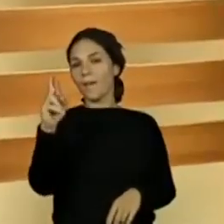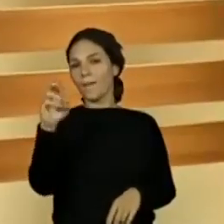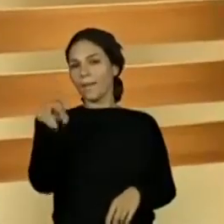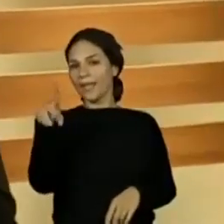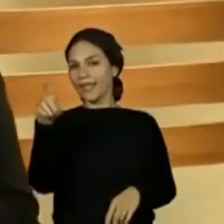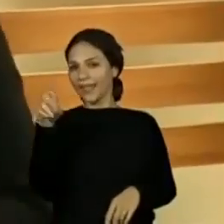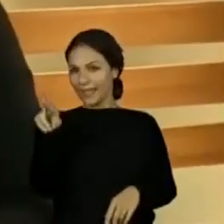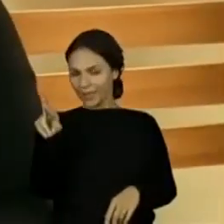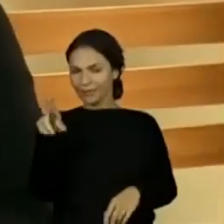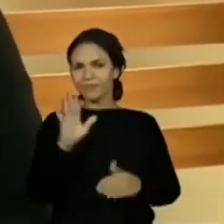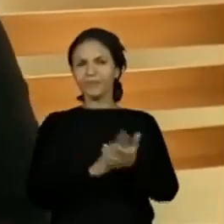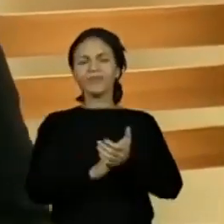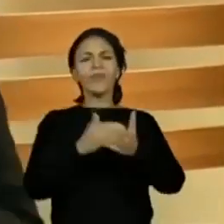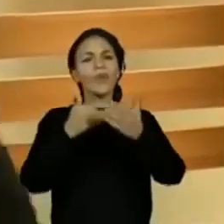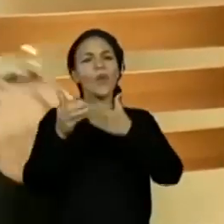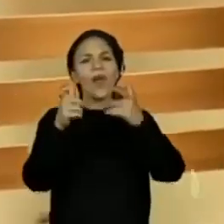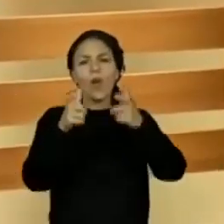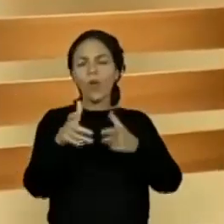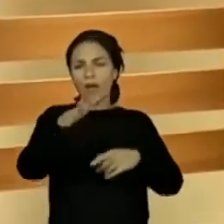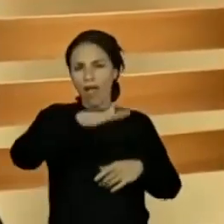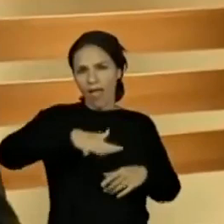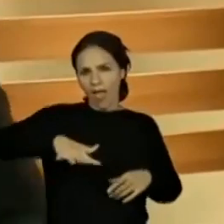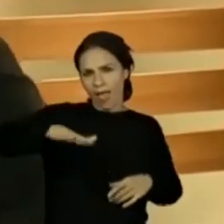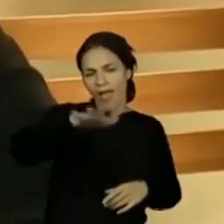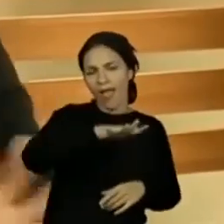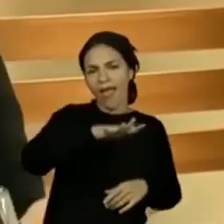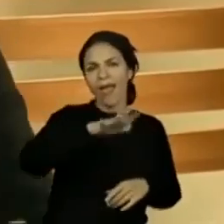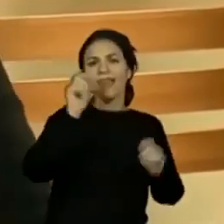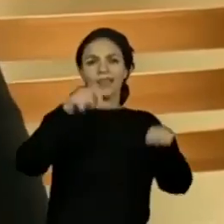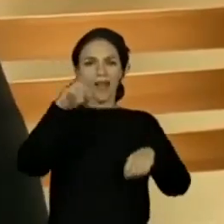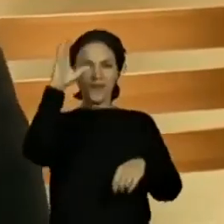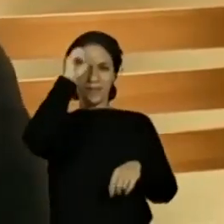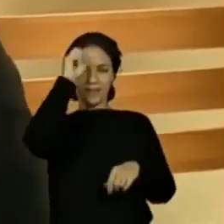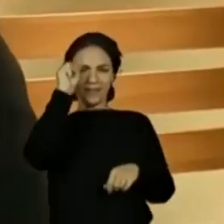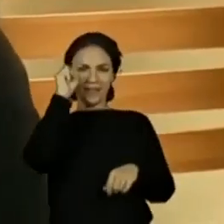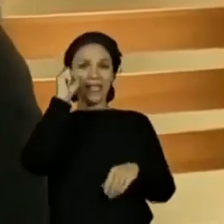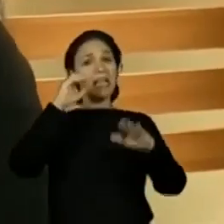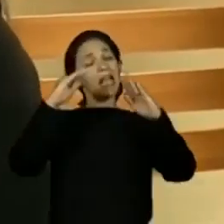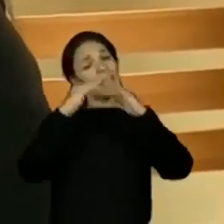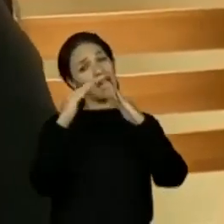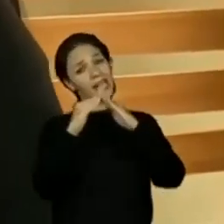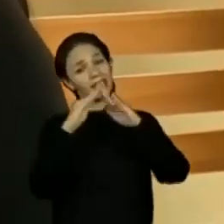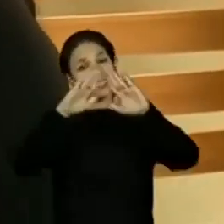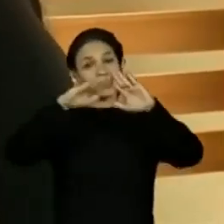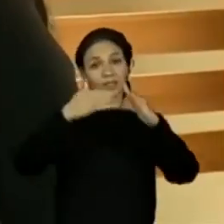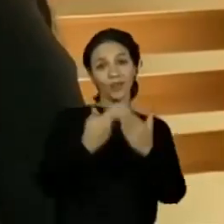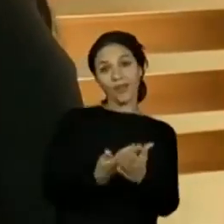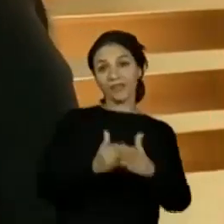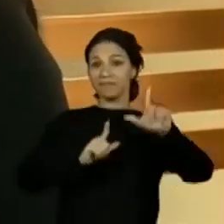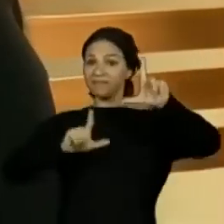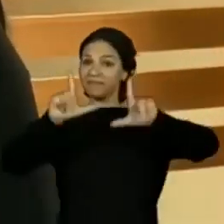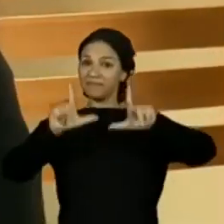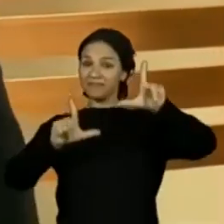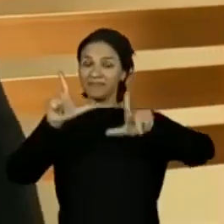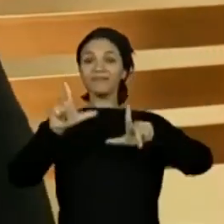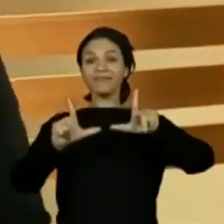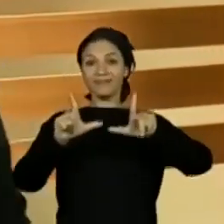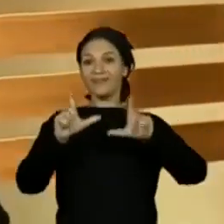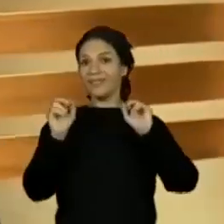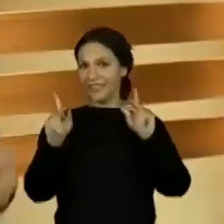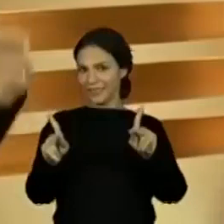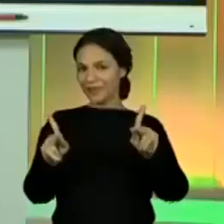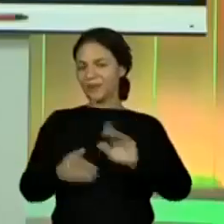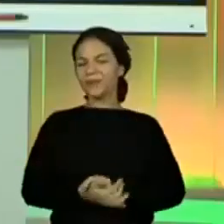casa, na escola, na televisão, sempre é hora de aprender. Então, vamos lá para a nossa aula,